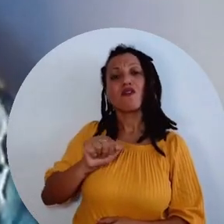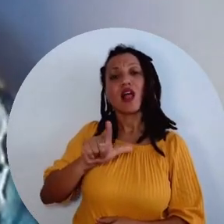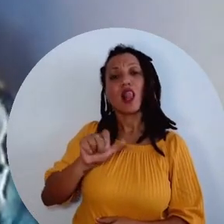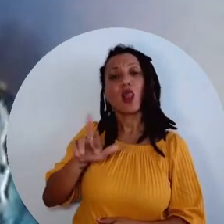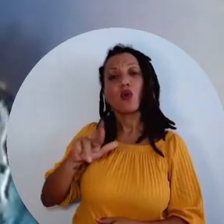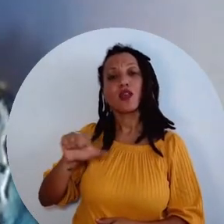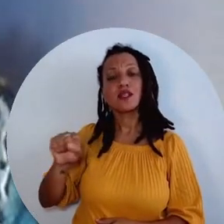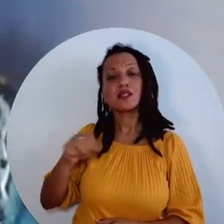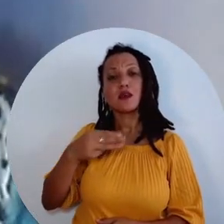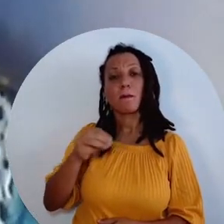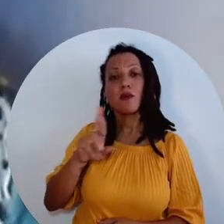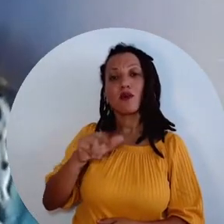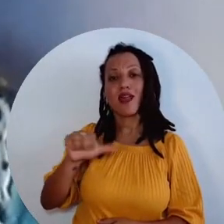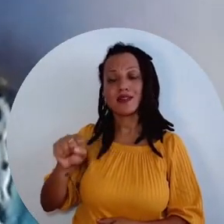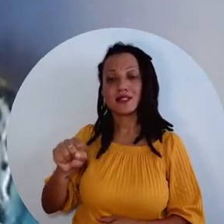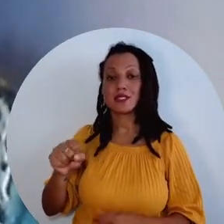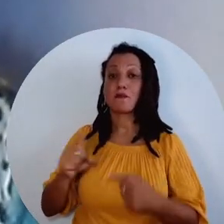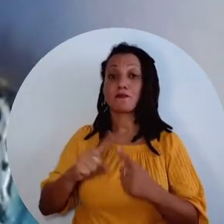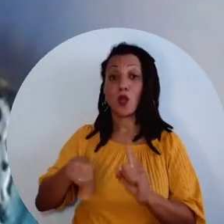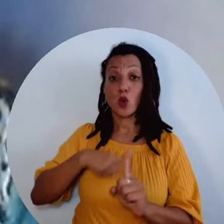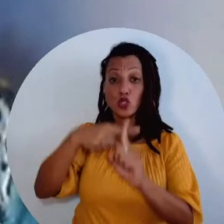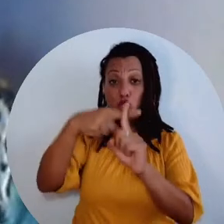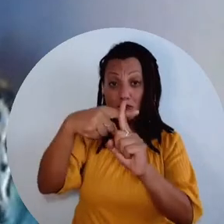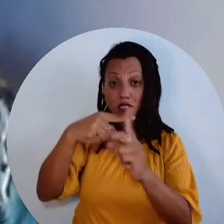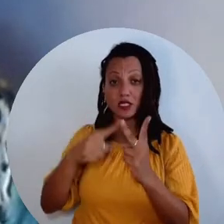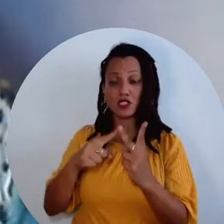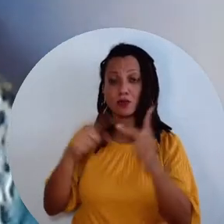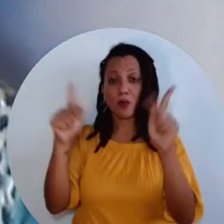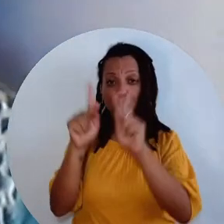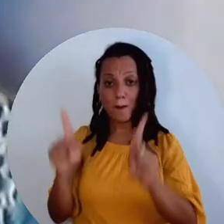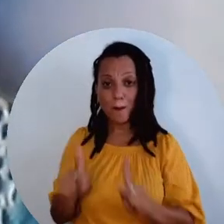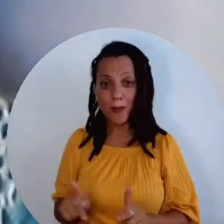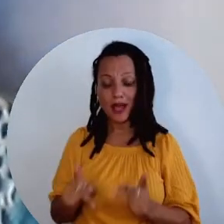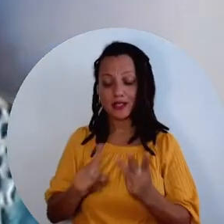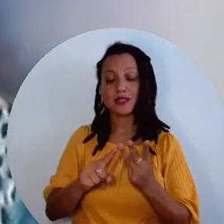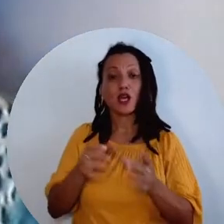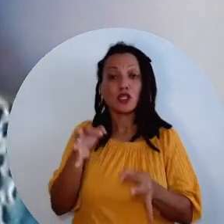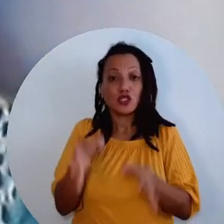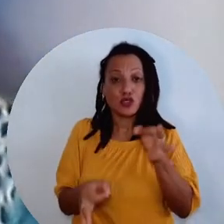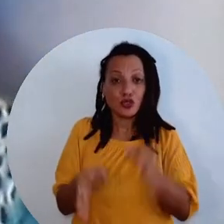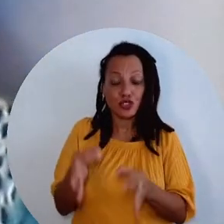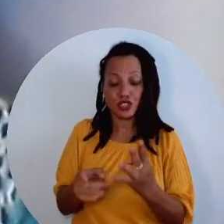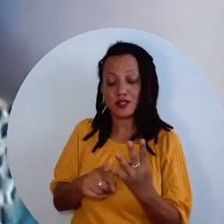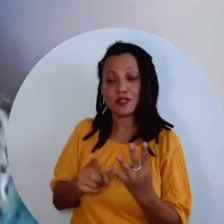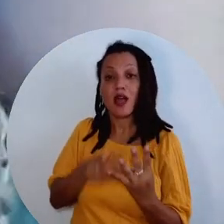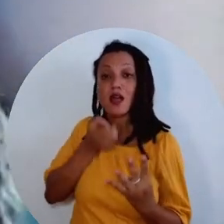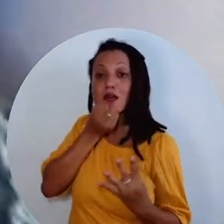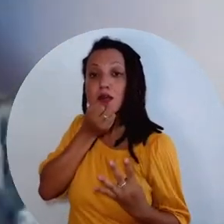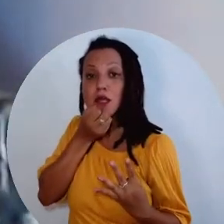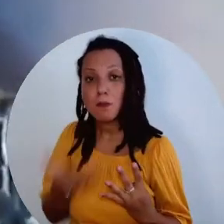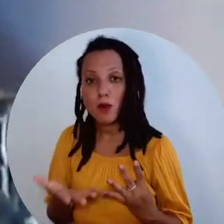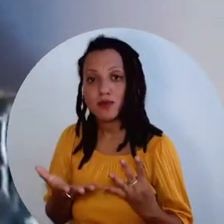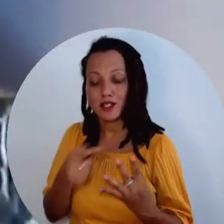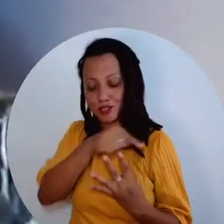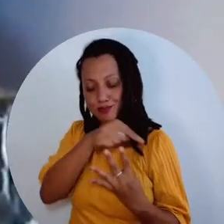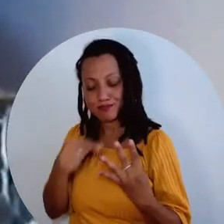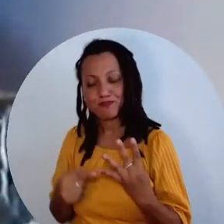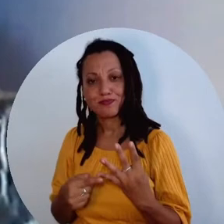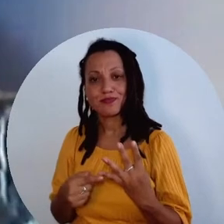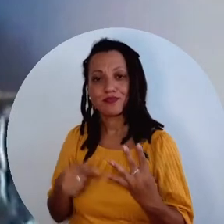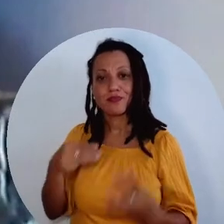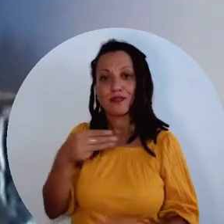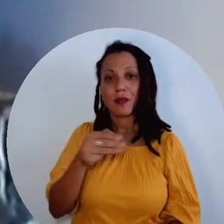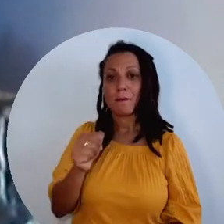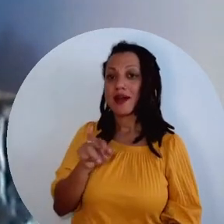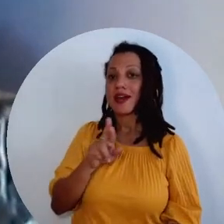baseados em otimismo, paz, justiça e bondade. certo? Entenderam as